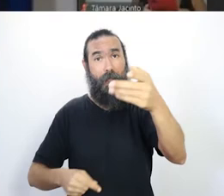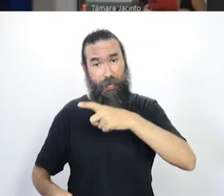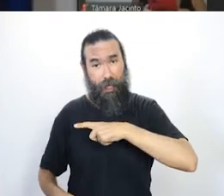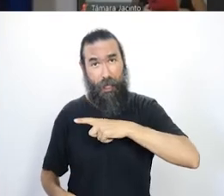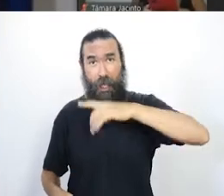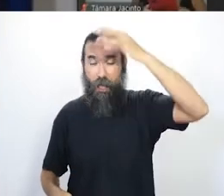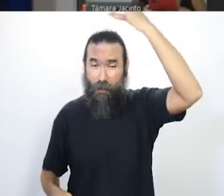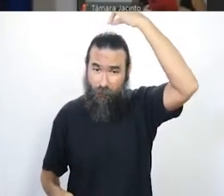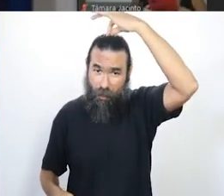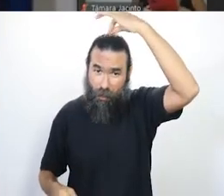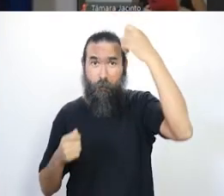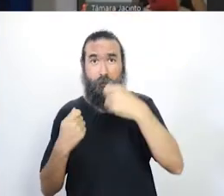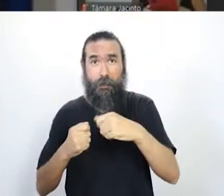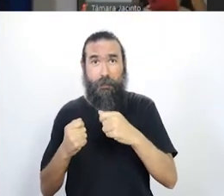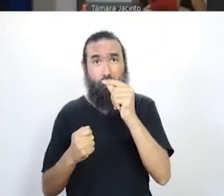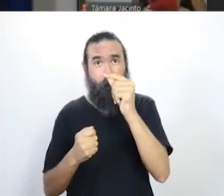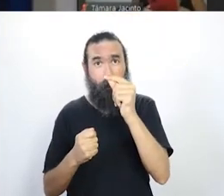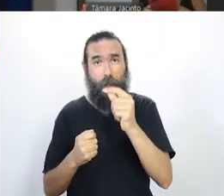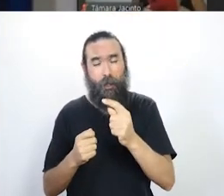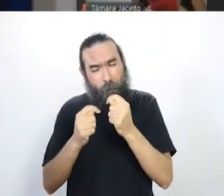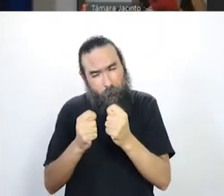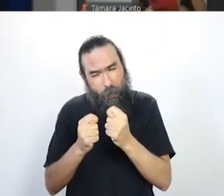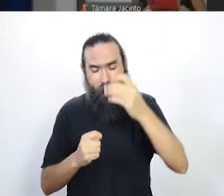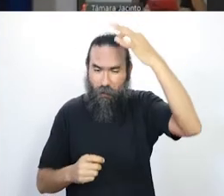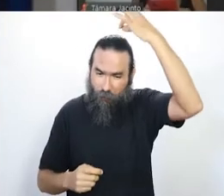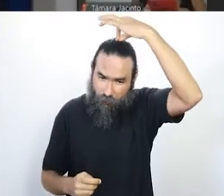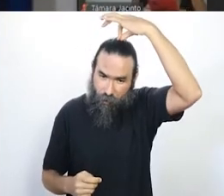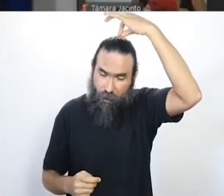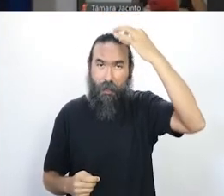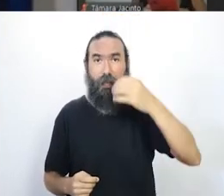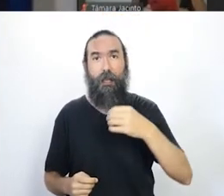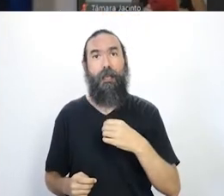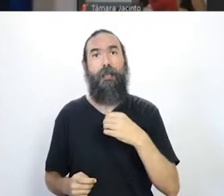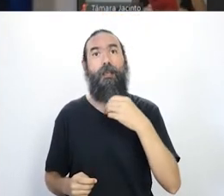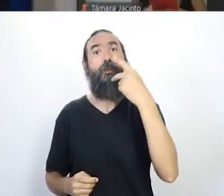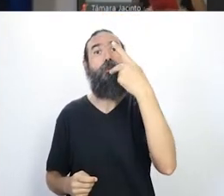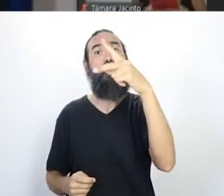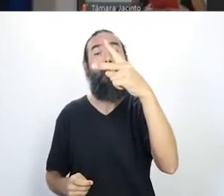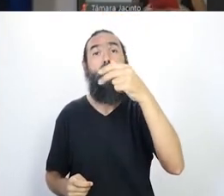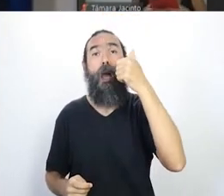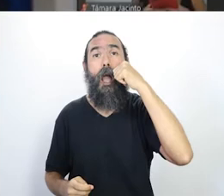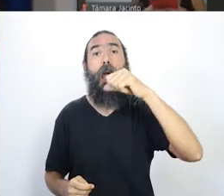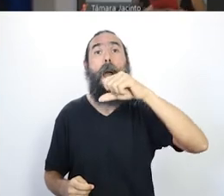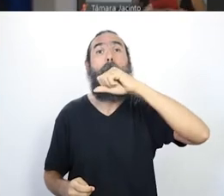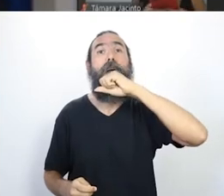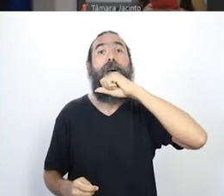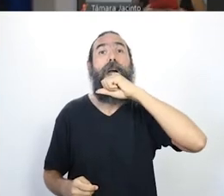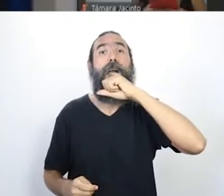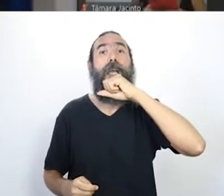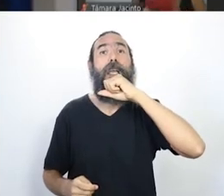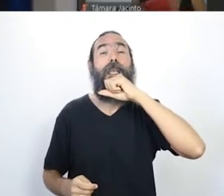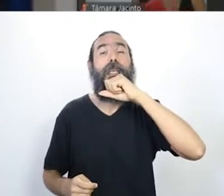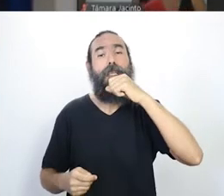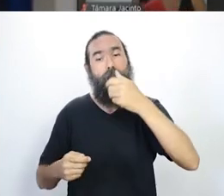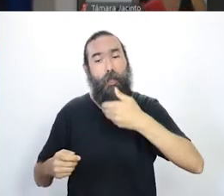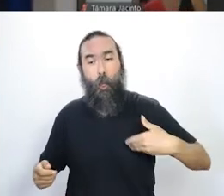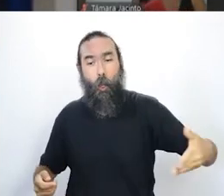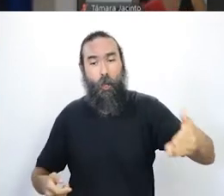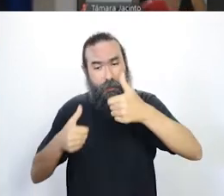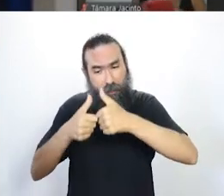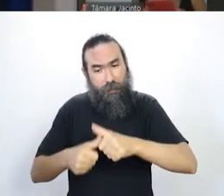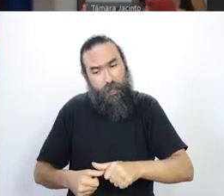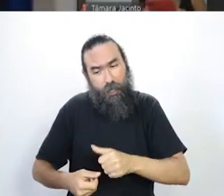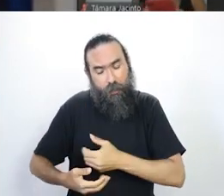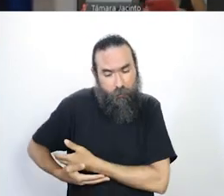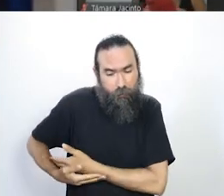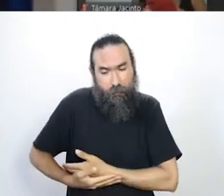qualquer que seja, se apegue a ela. E quem tiver a sua mãe, essa mãe, né, que a gente está nos braços dela agora,